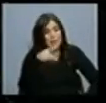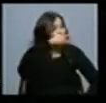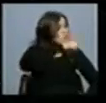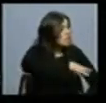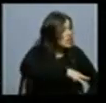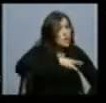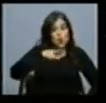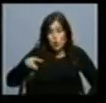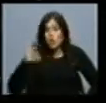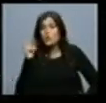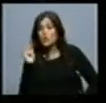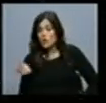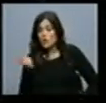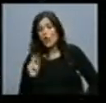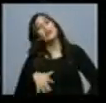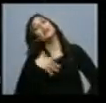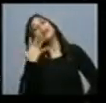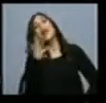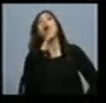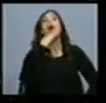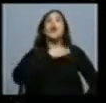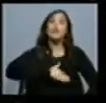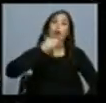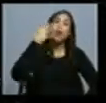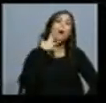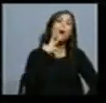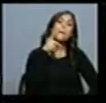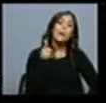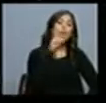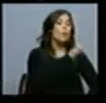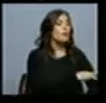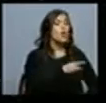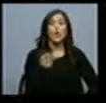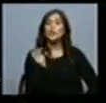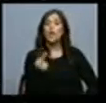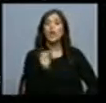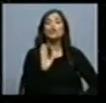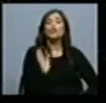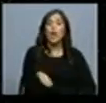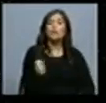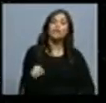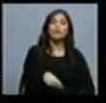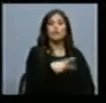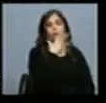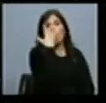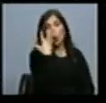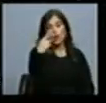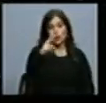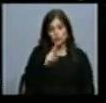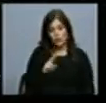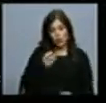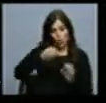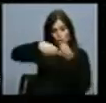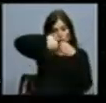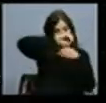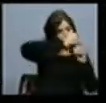anos. E com 1.000 milhões de anos, quer dizer que já terá completado cerca de 4 vezes a órbita à